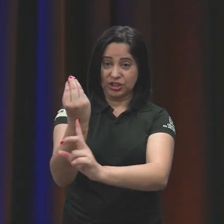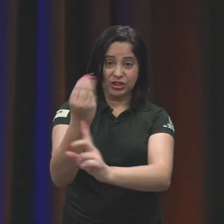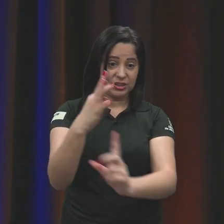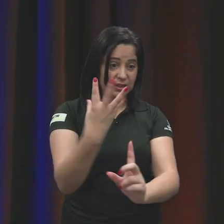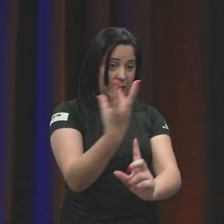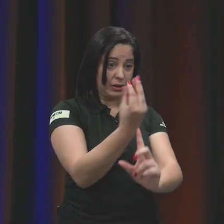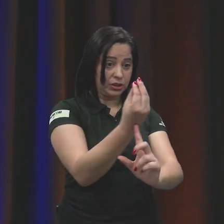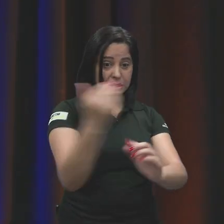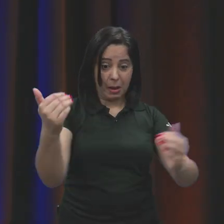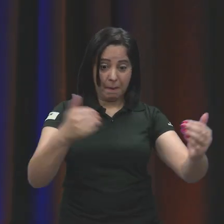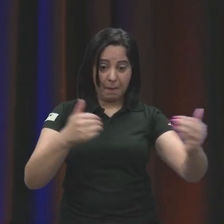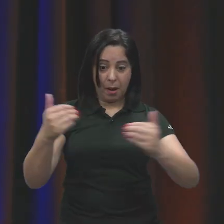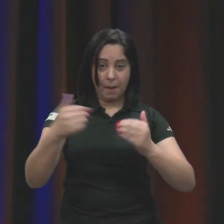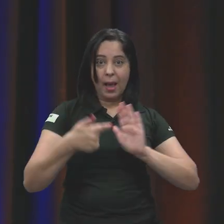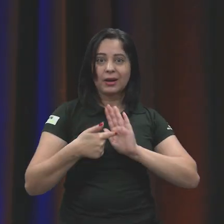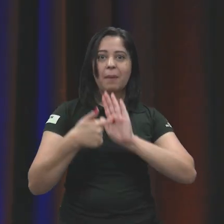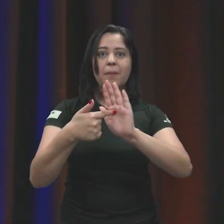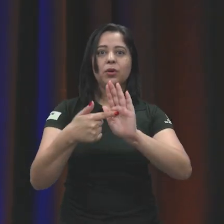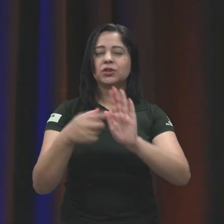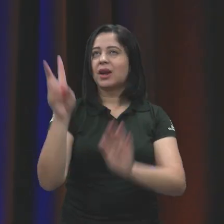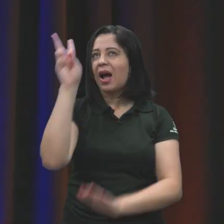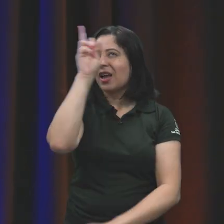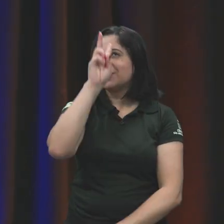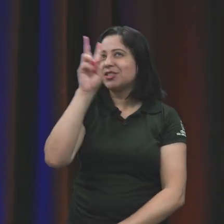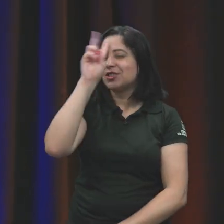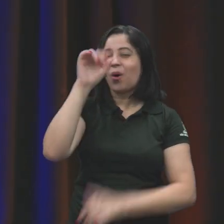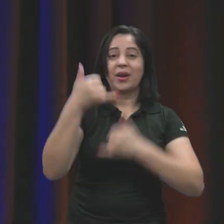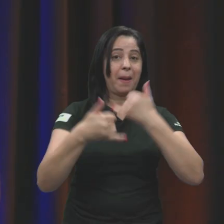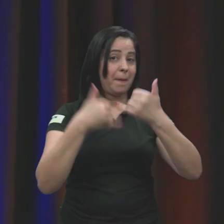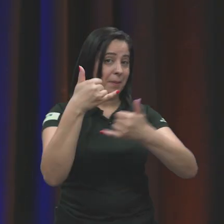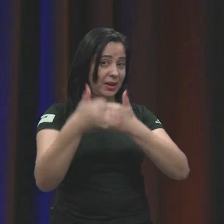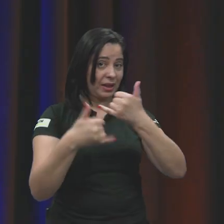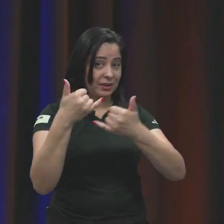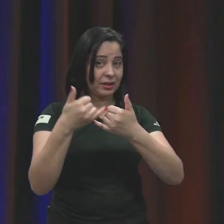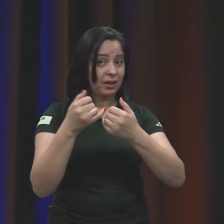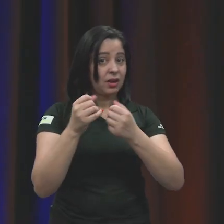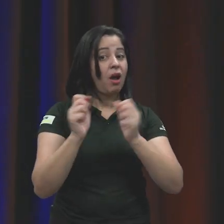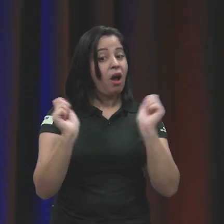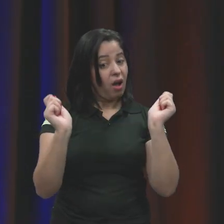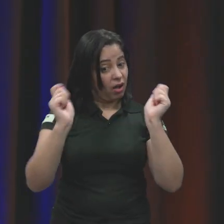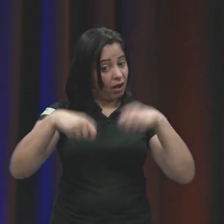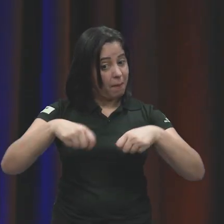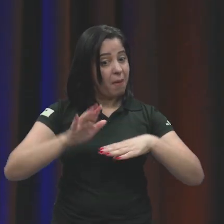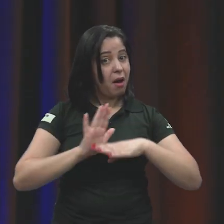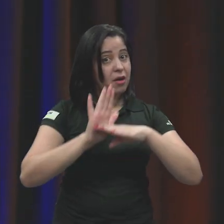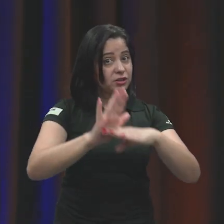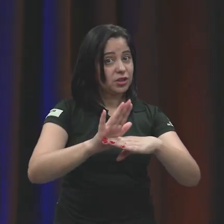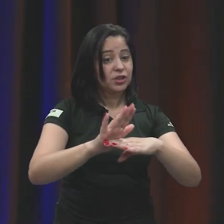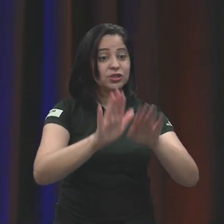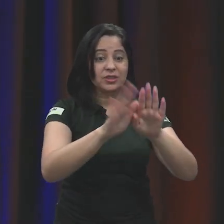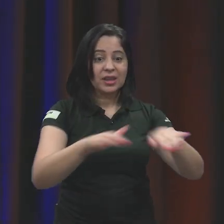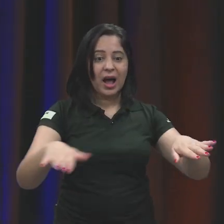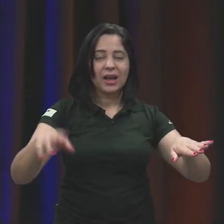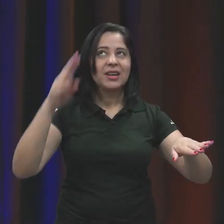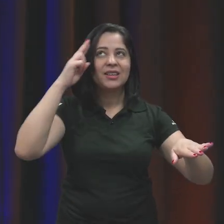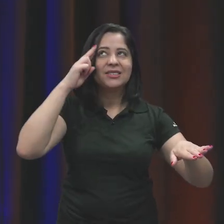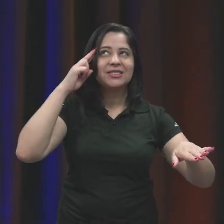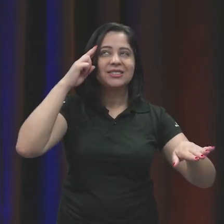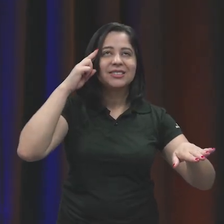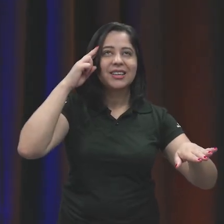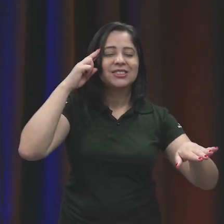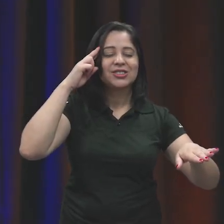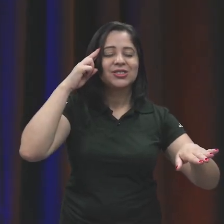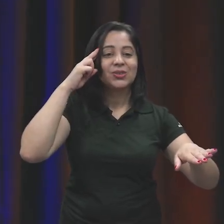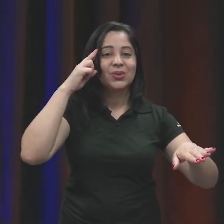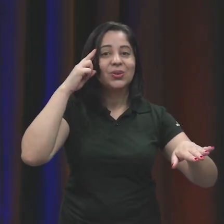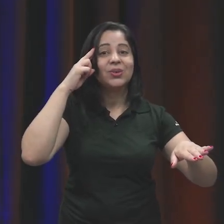incríveis que nos mostraram como histórias e brincadeiras podem transformar vidas, despertar sonhos e fortalecer